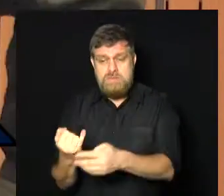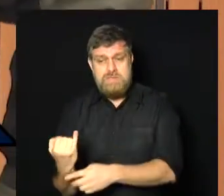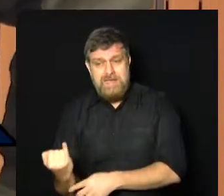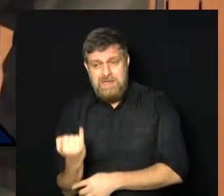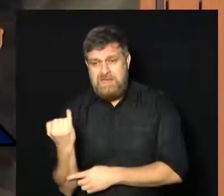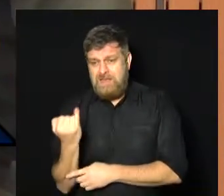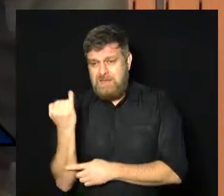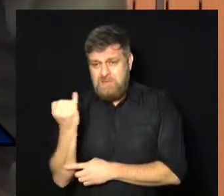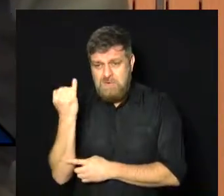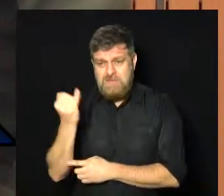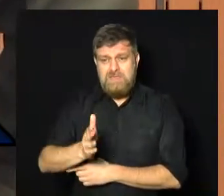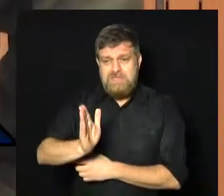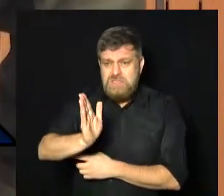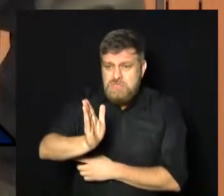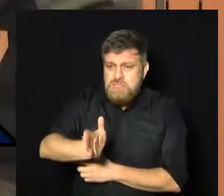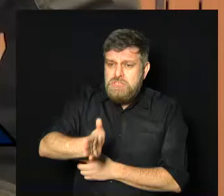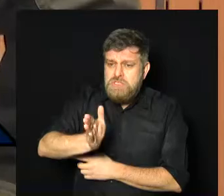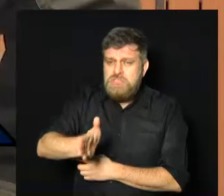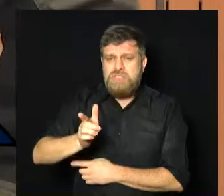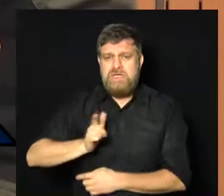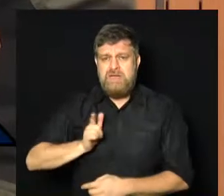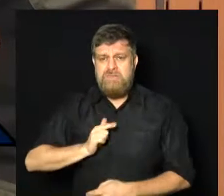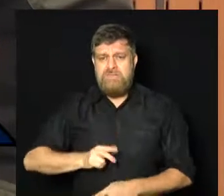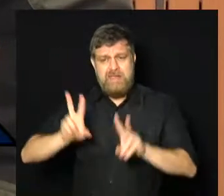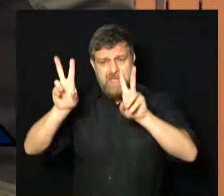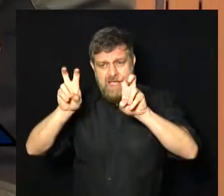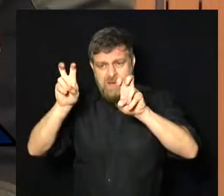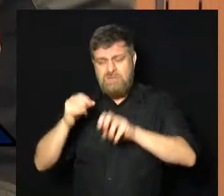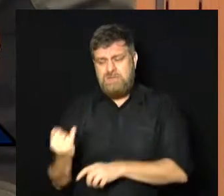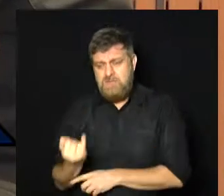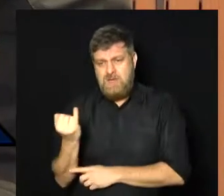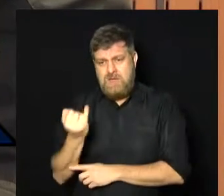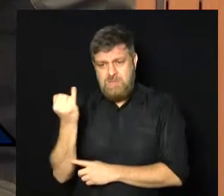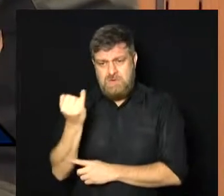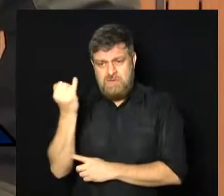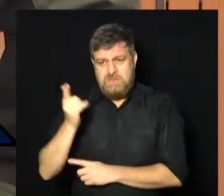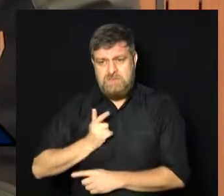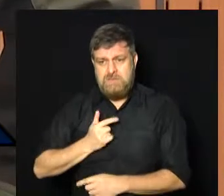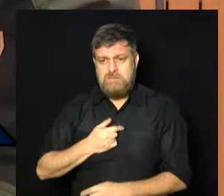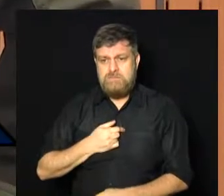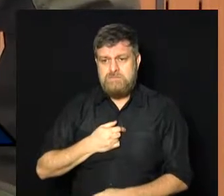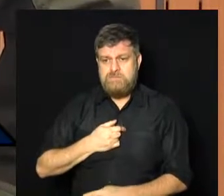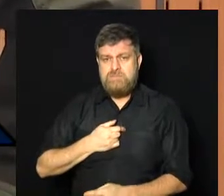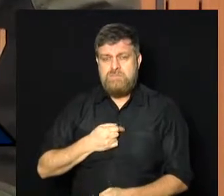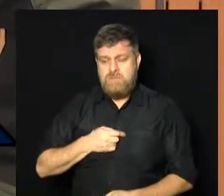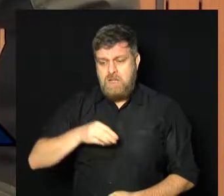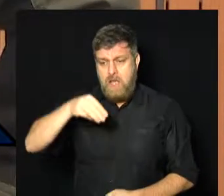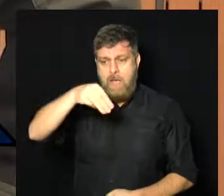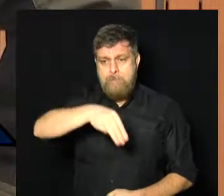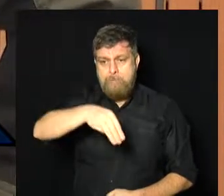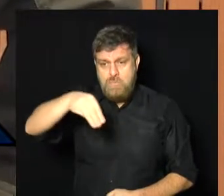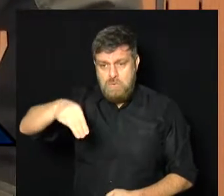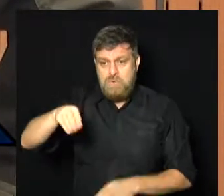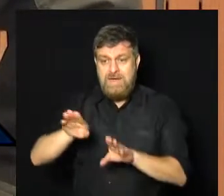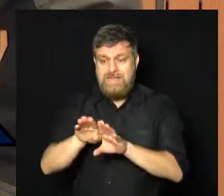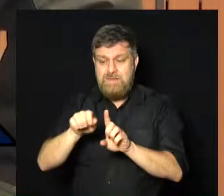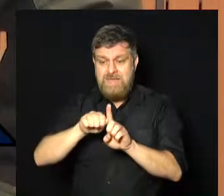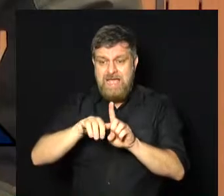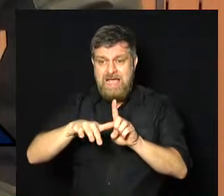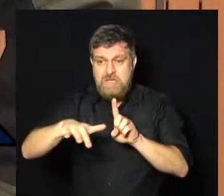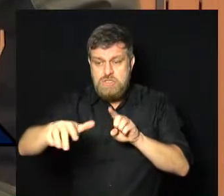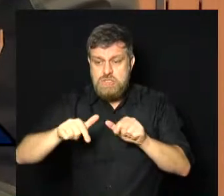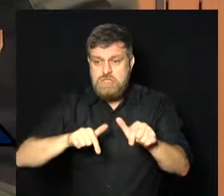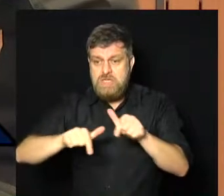muito antigo da rede, muito relevante, que é um justo reconhecimento às monitoras e às agentes de educação